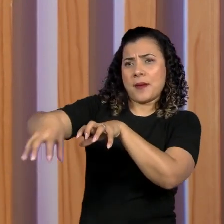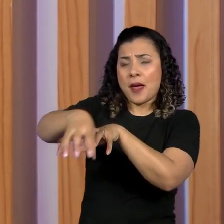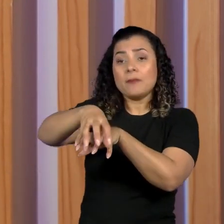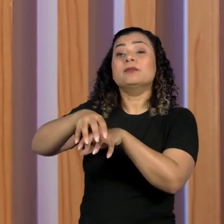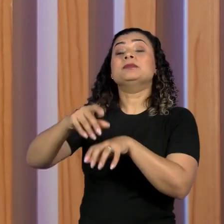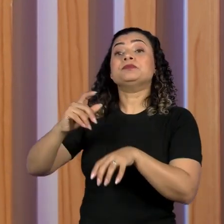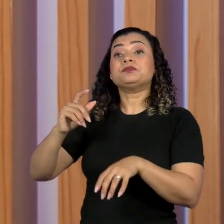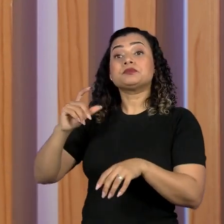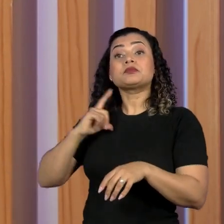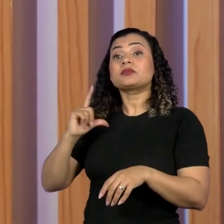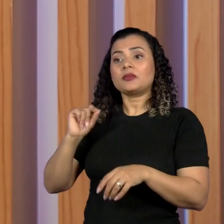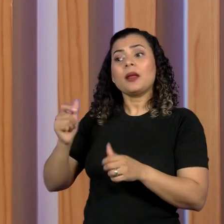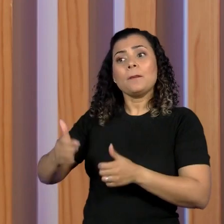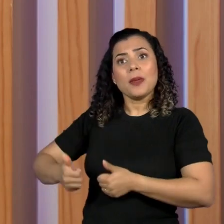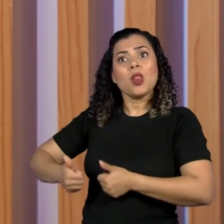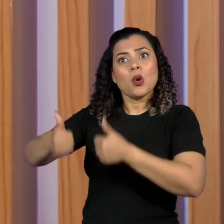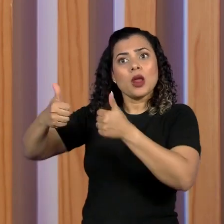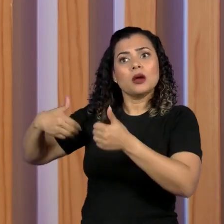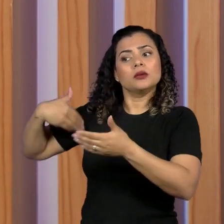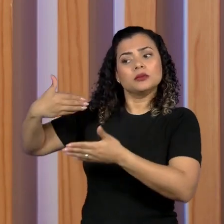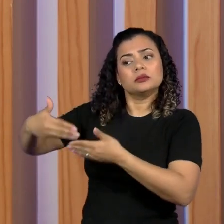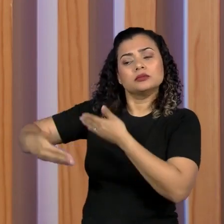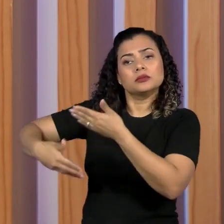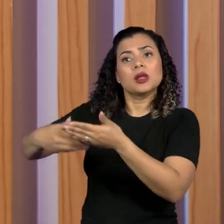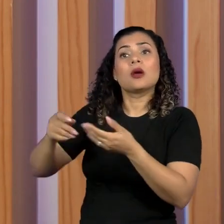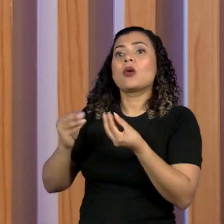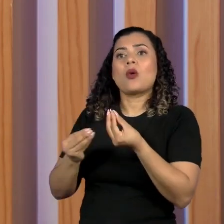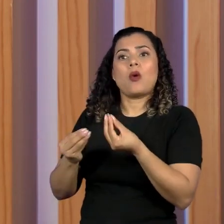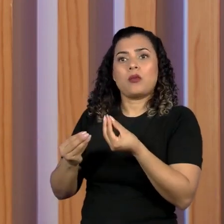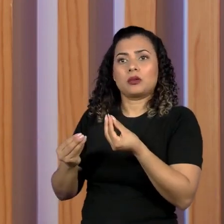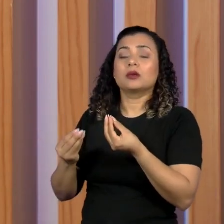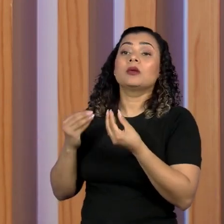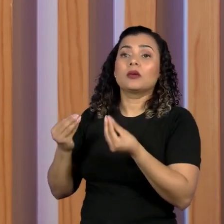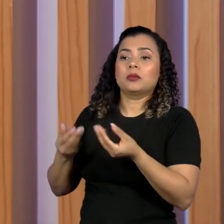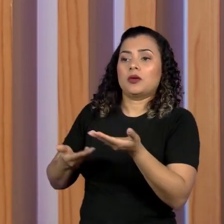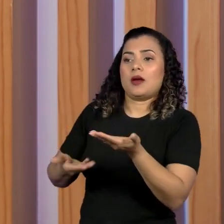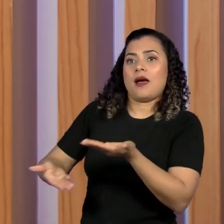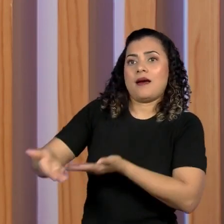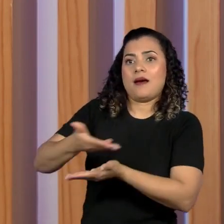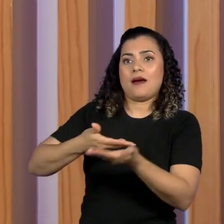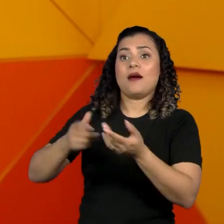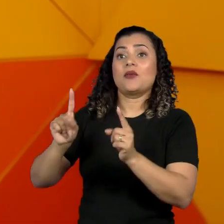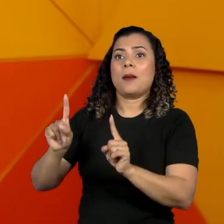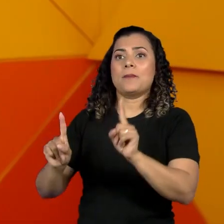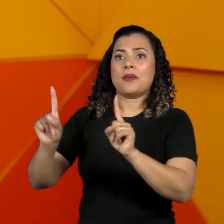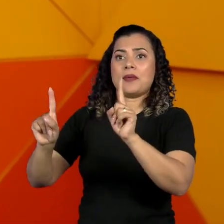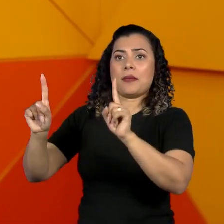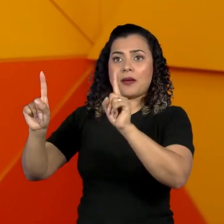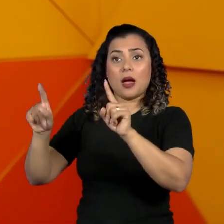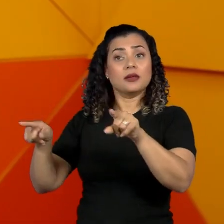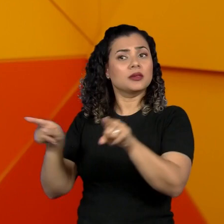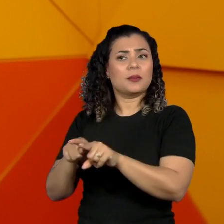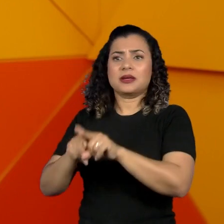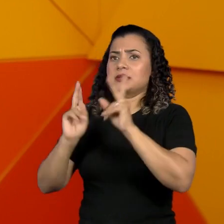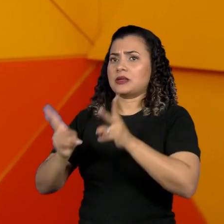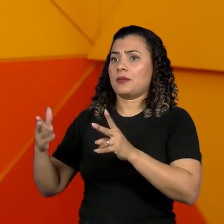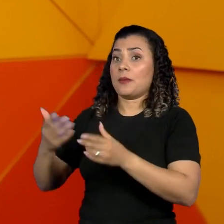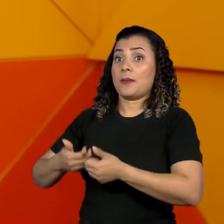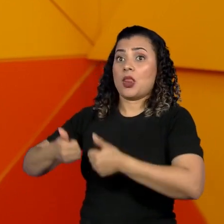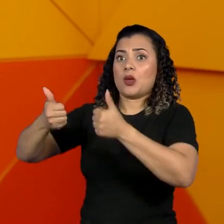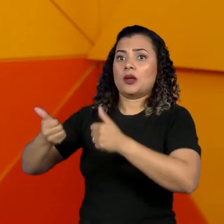cooperativas, vem melhorando muito essa questão de lidar com o ramo, né? E vem sempre melhorando a